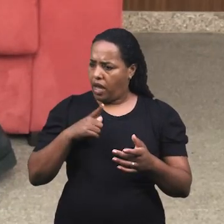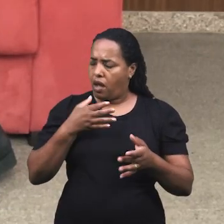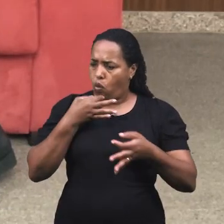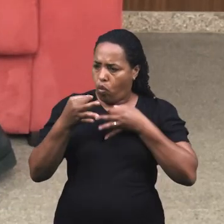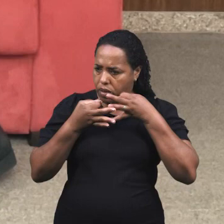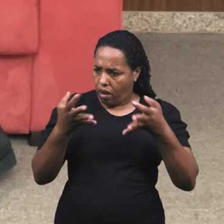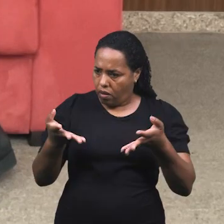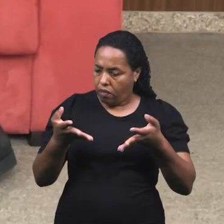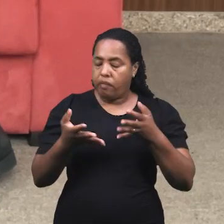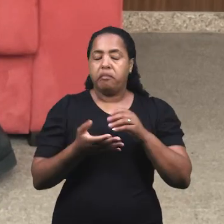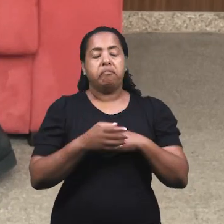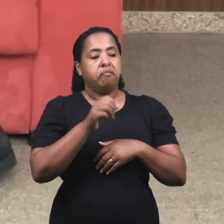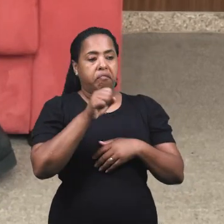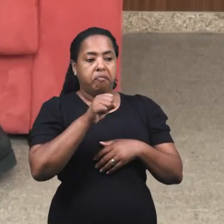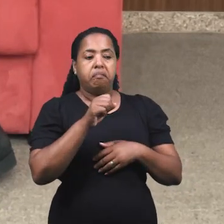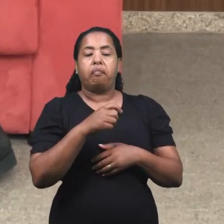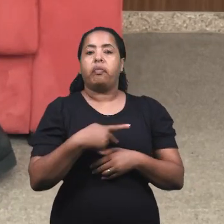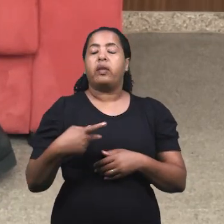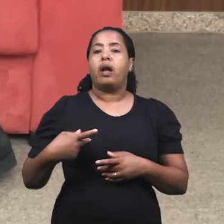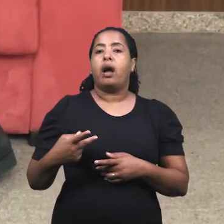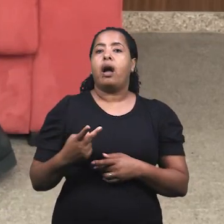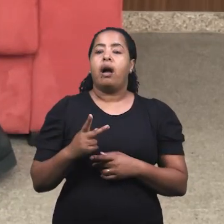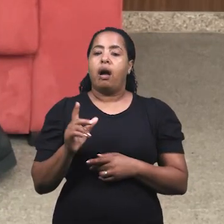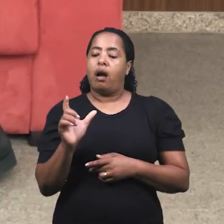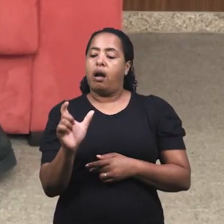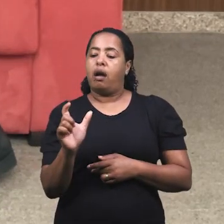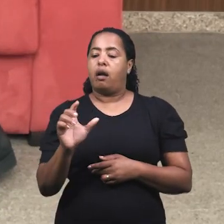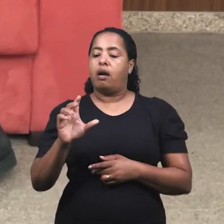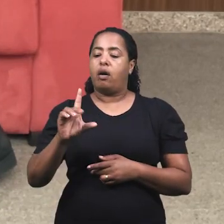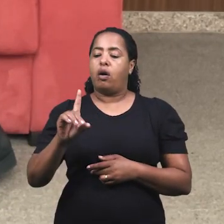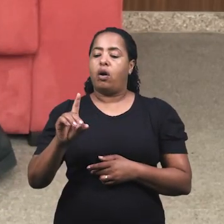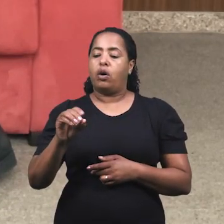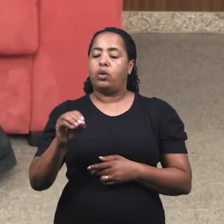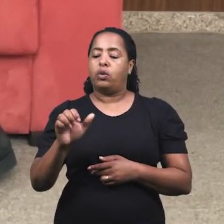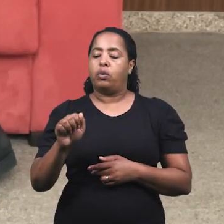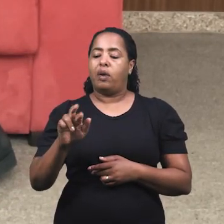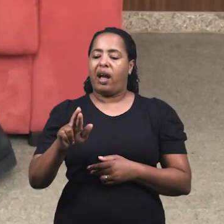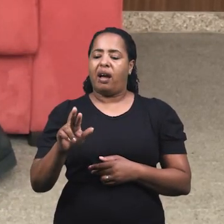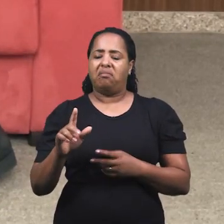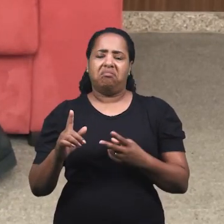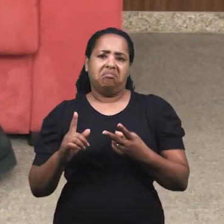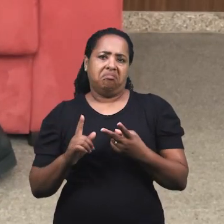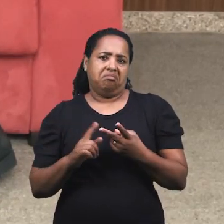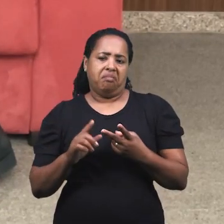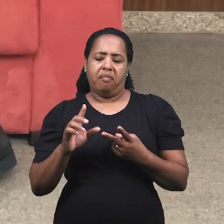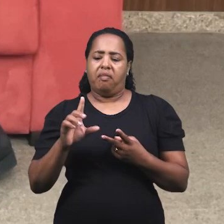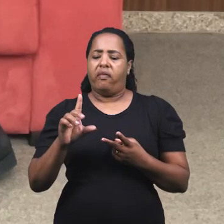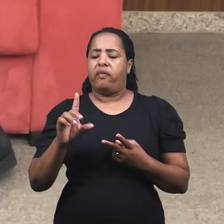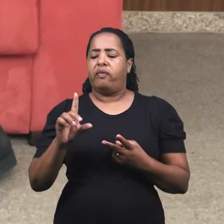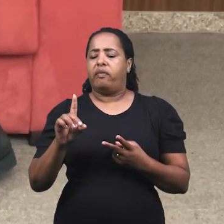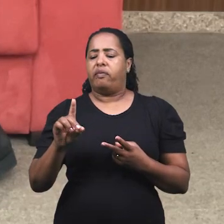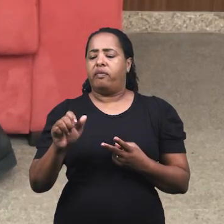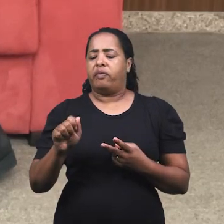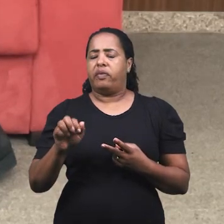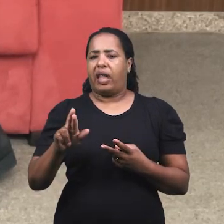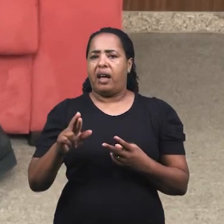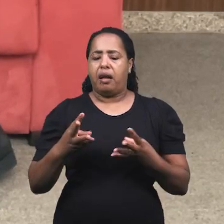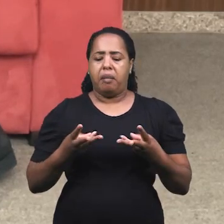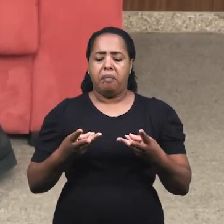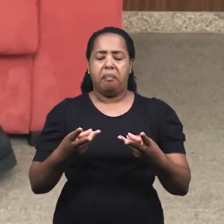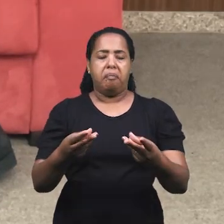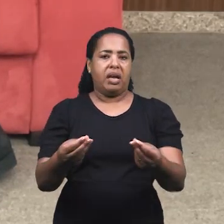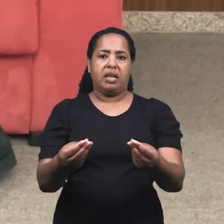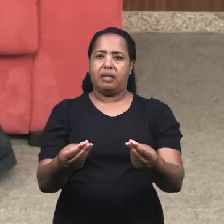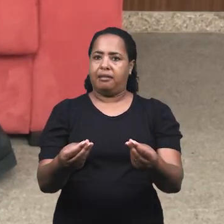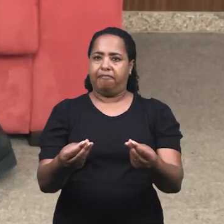algum comentário a respeito. Sim, pastor. A palavra doar, a palavra dar, ela dá o entendimento de